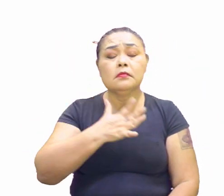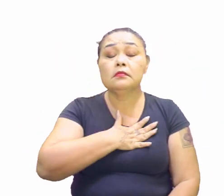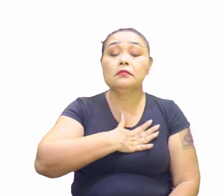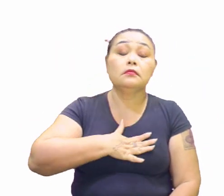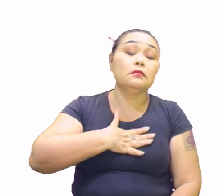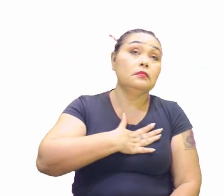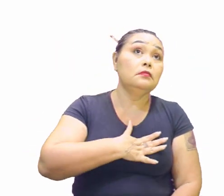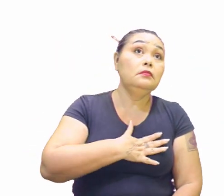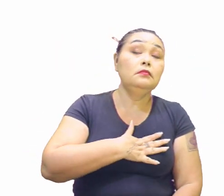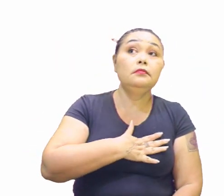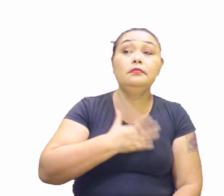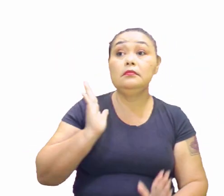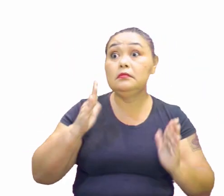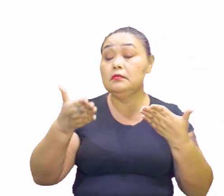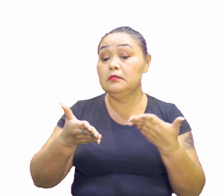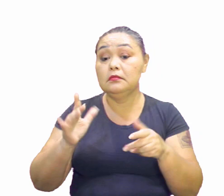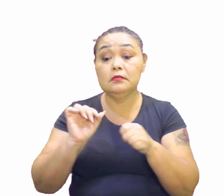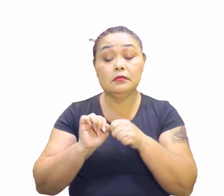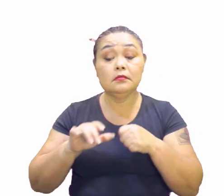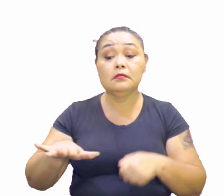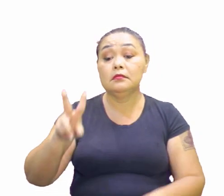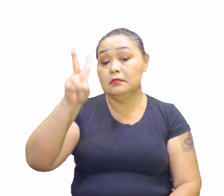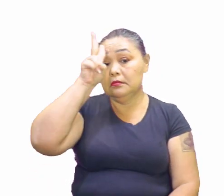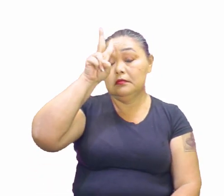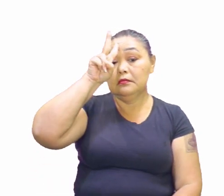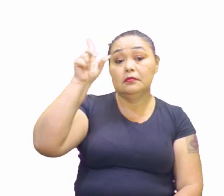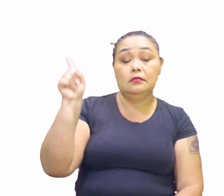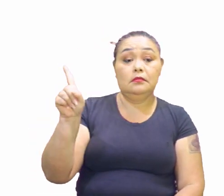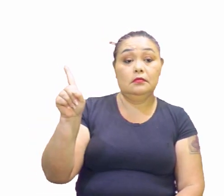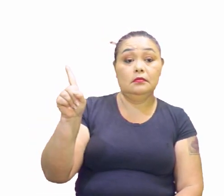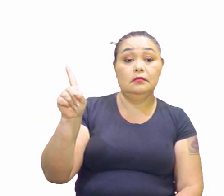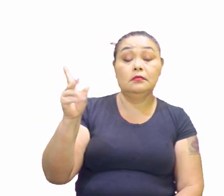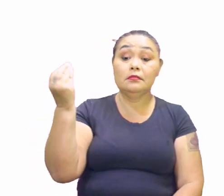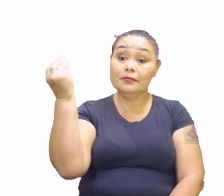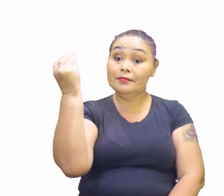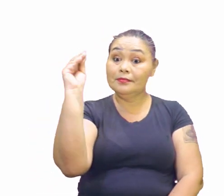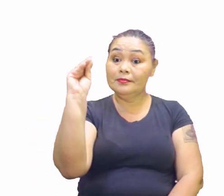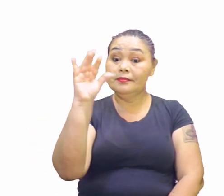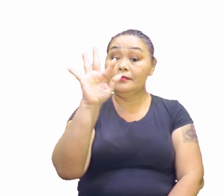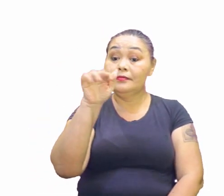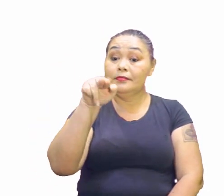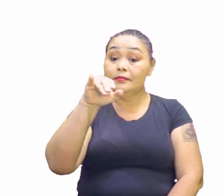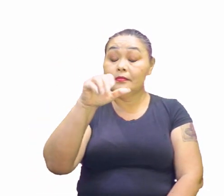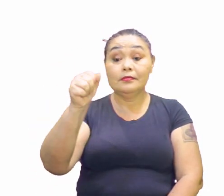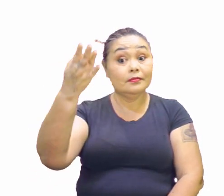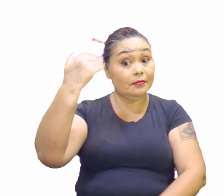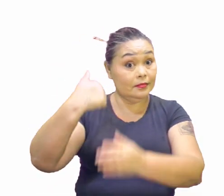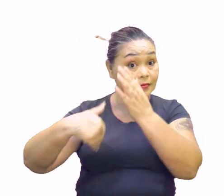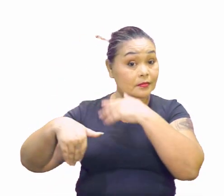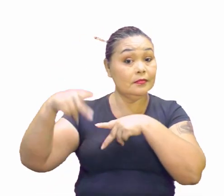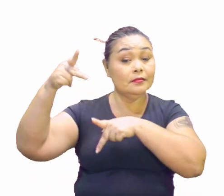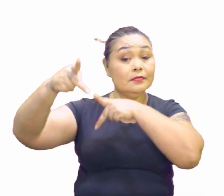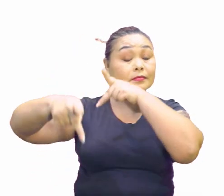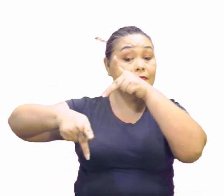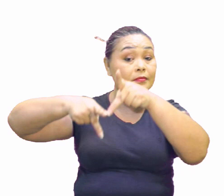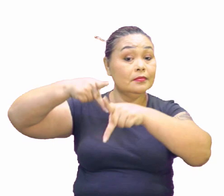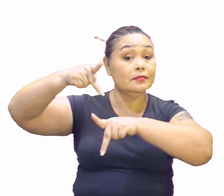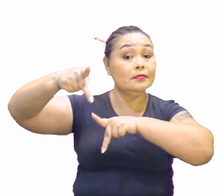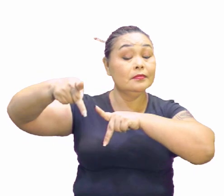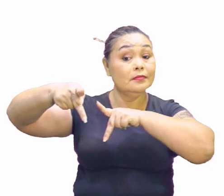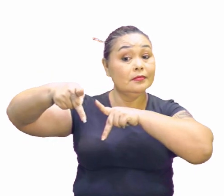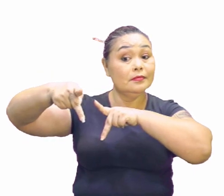gosto muito me identifico com história. Então, olha só, na Fenícia Antiga, os